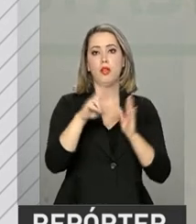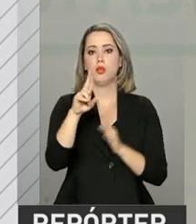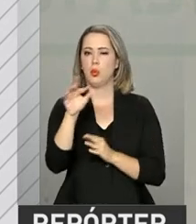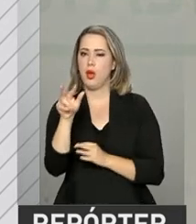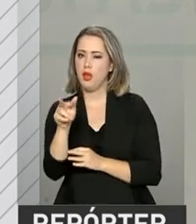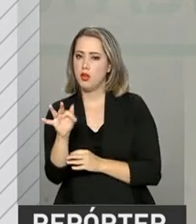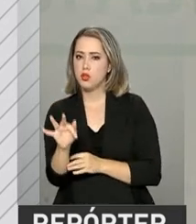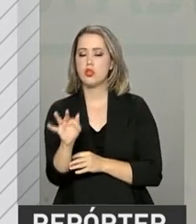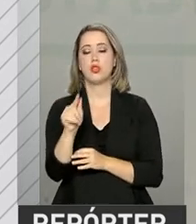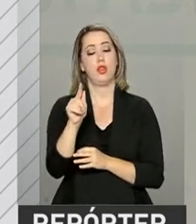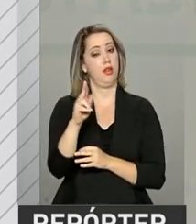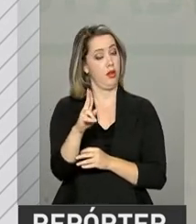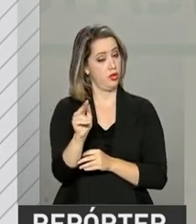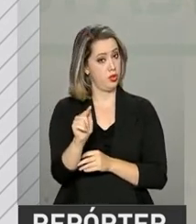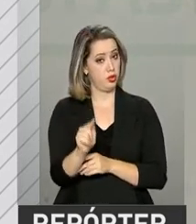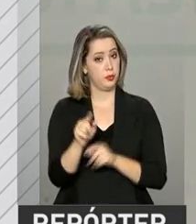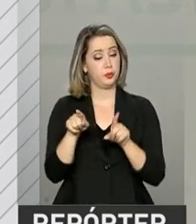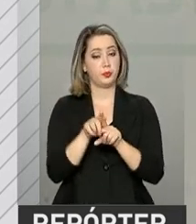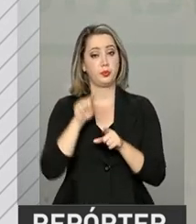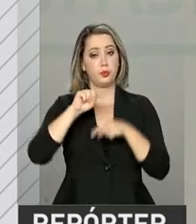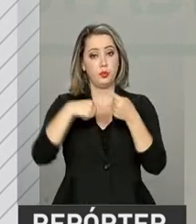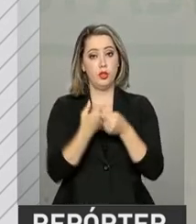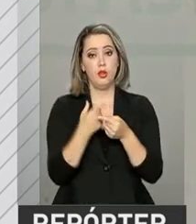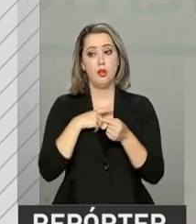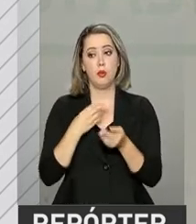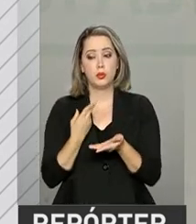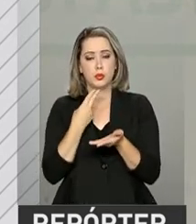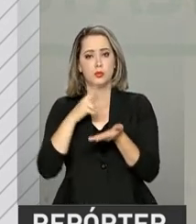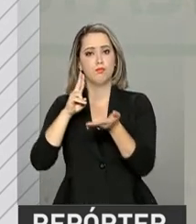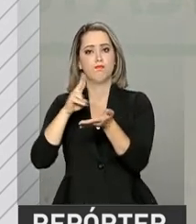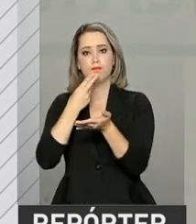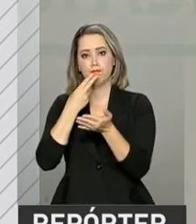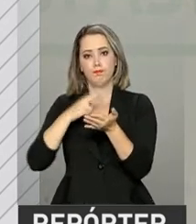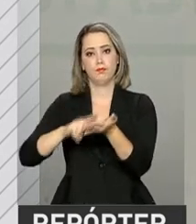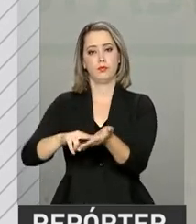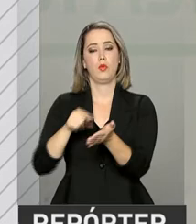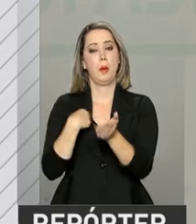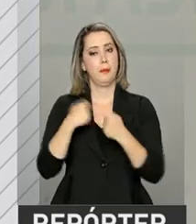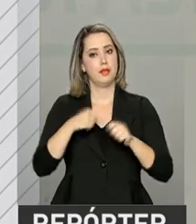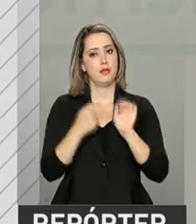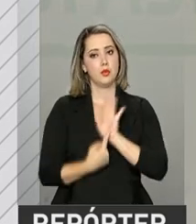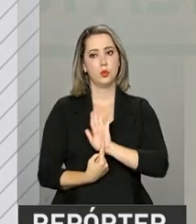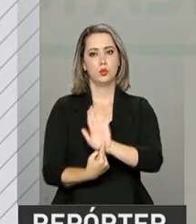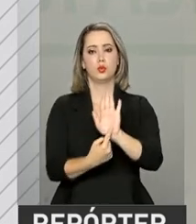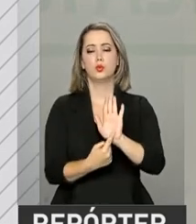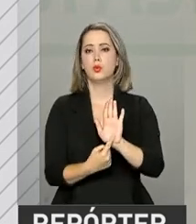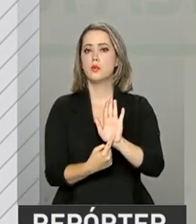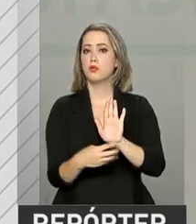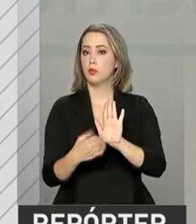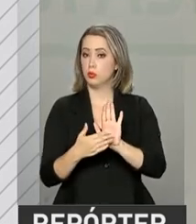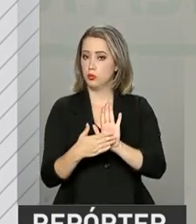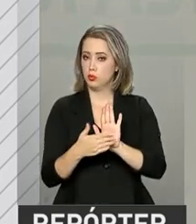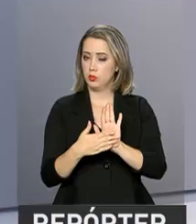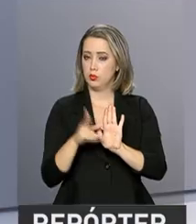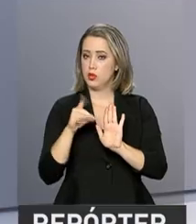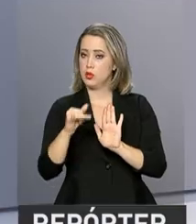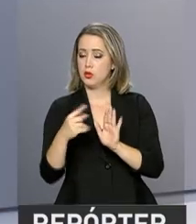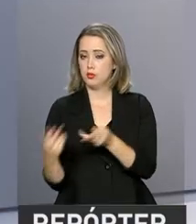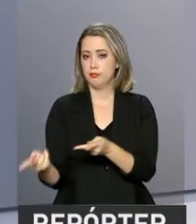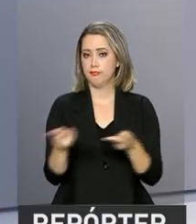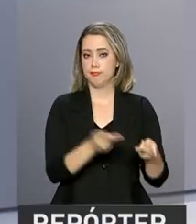preenchimento o visitante vai receber um comprovante que deve ser apresentado no dia da visita à exposição